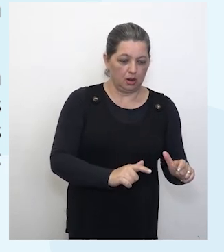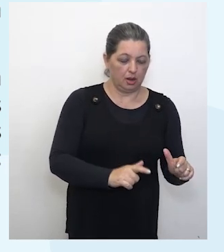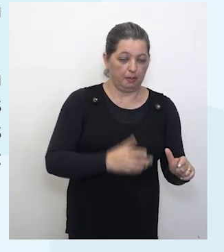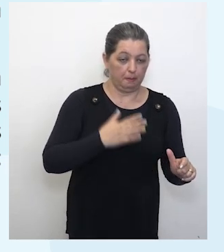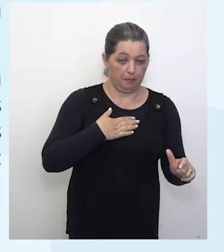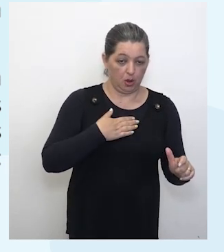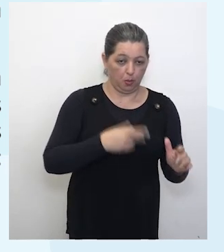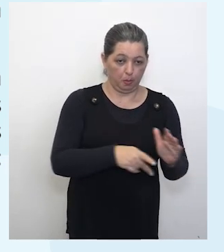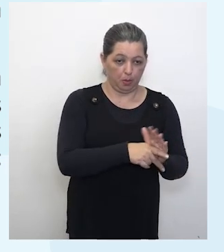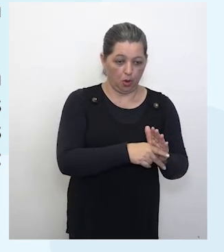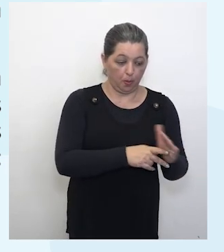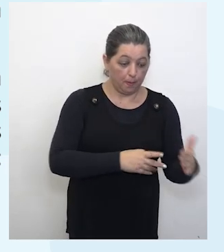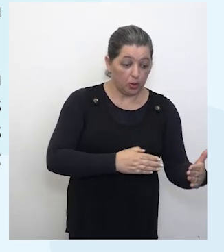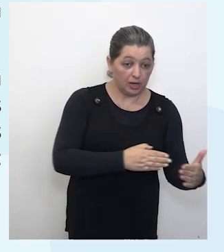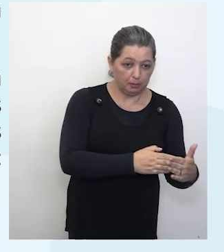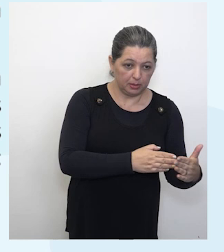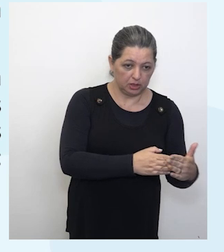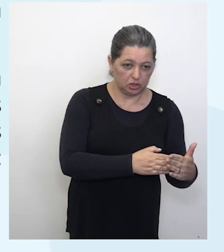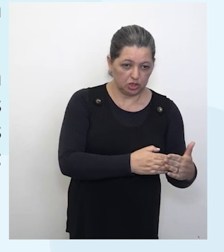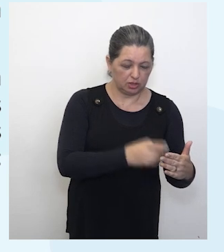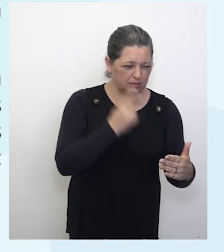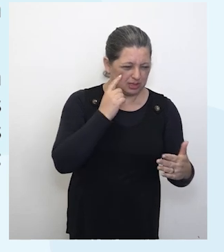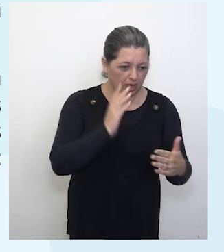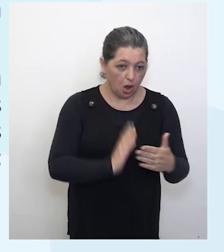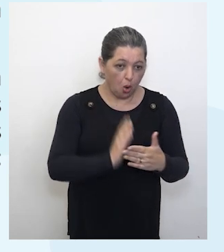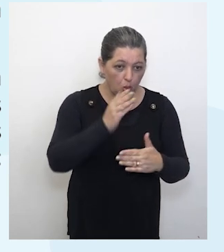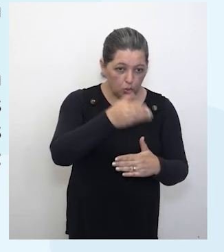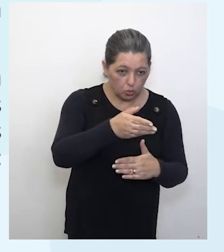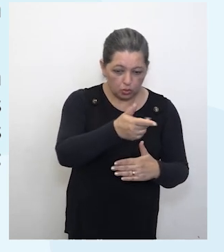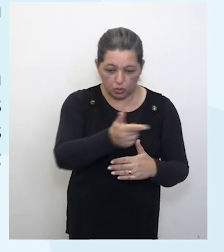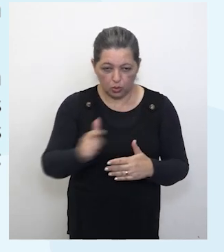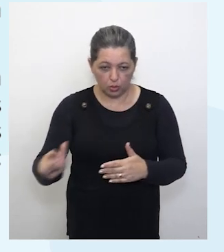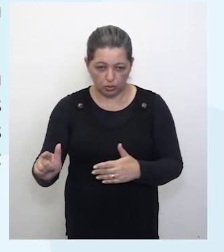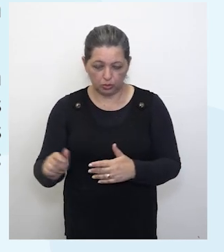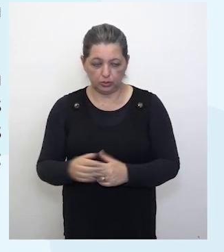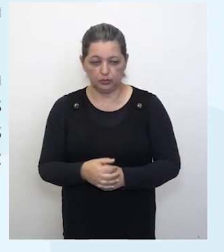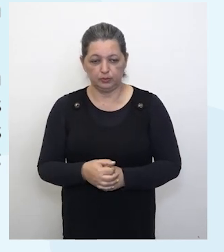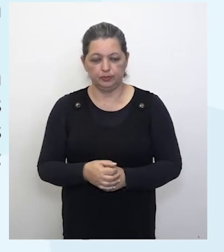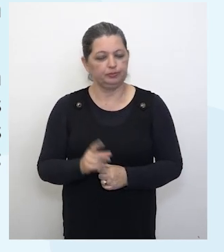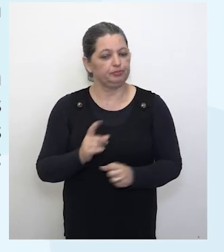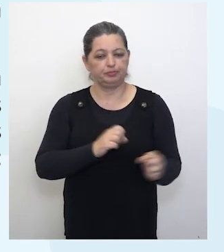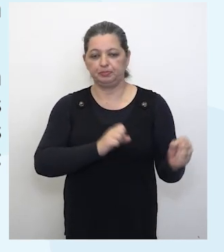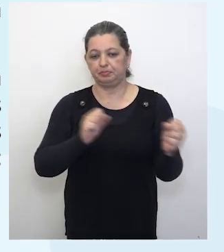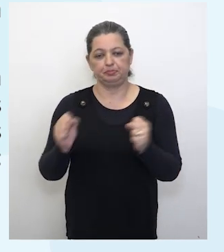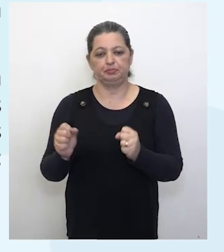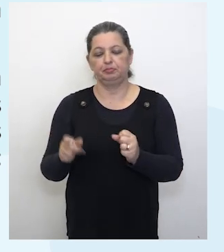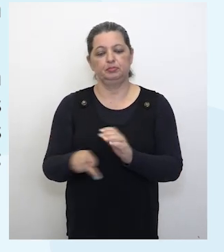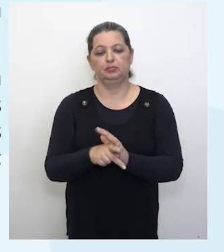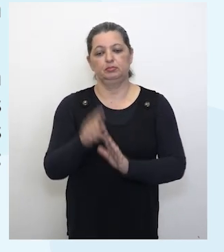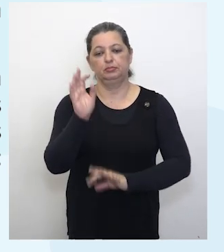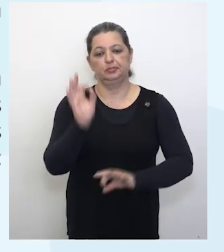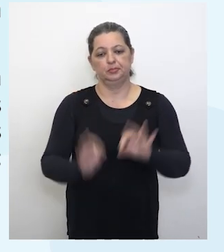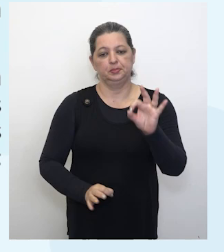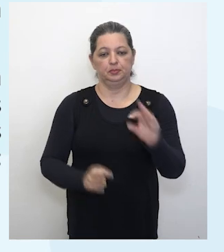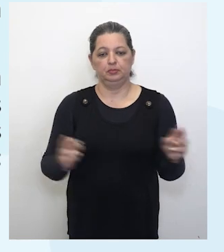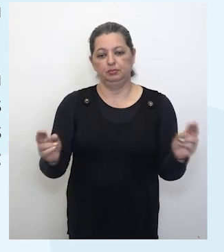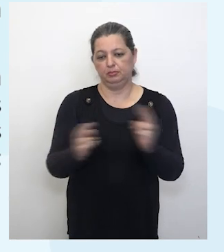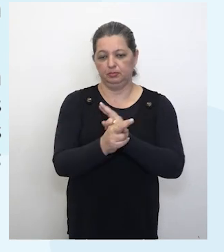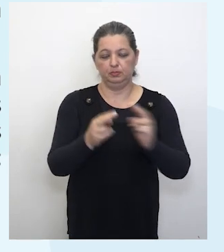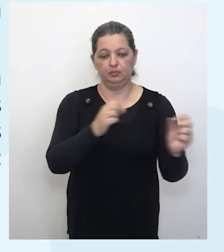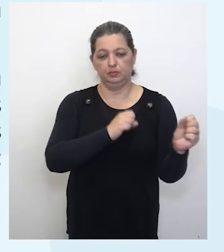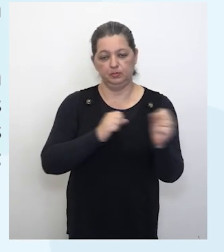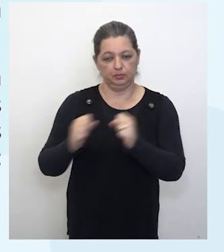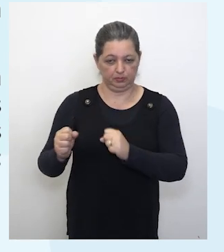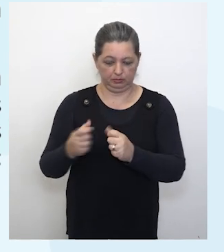tô e passa para o outro, né? Mas ele não tem necessariamente um poder jurídico ou uma relação de poder